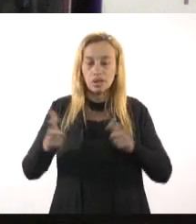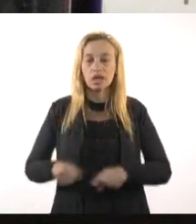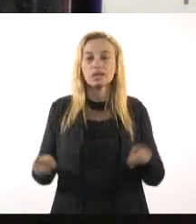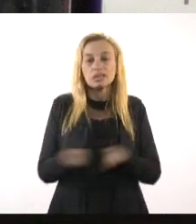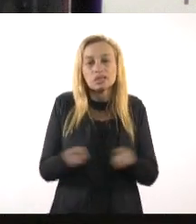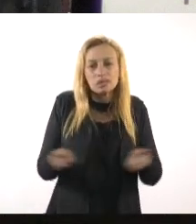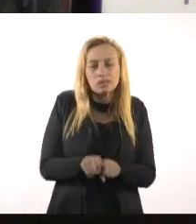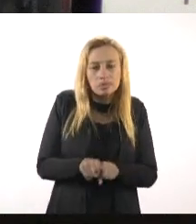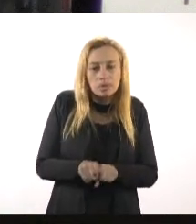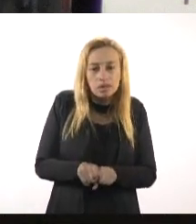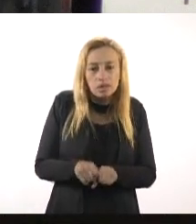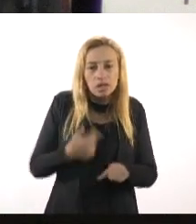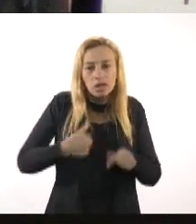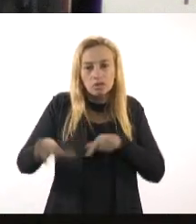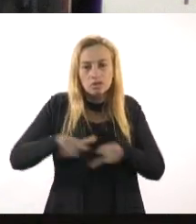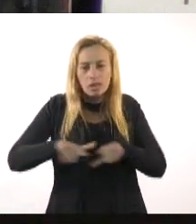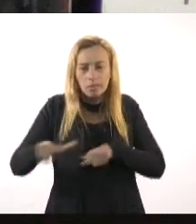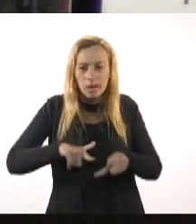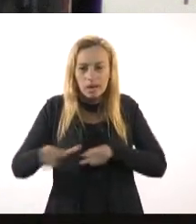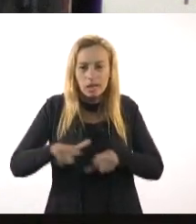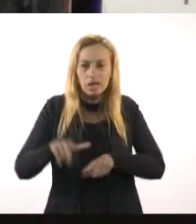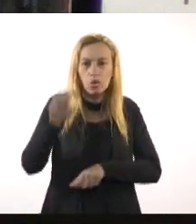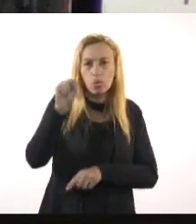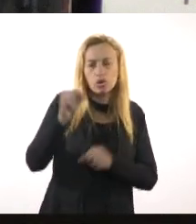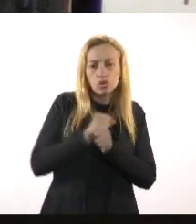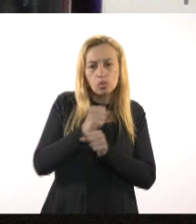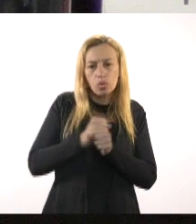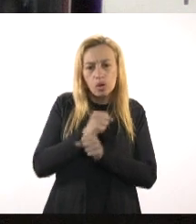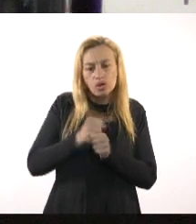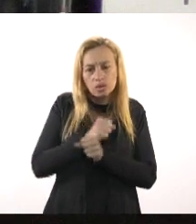queria te dizer, eu trabalhei com a irmã Dulce 8 anos com